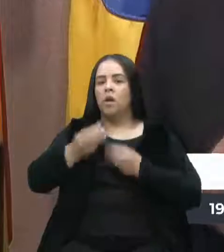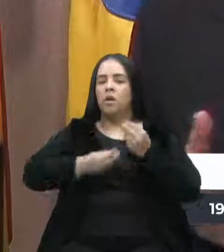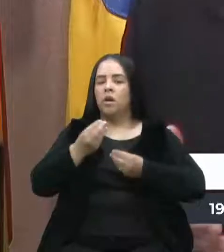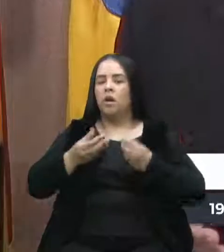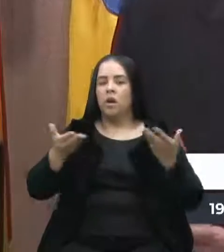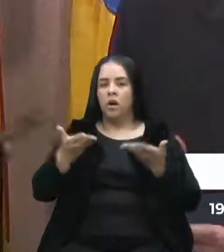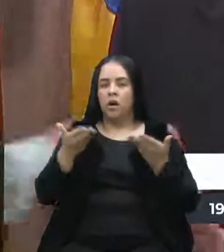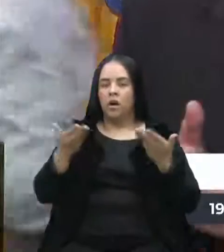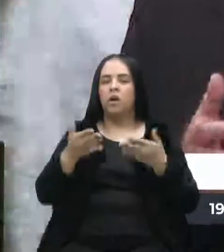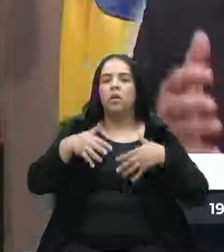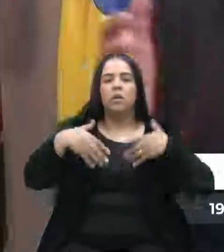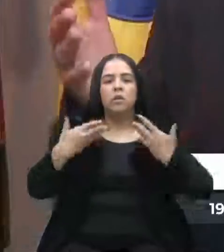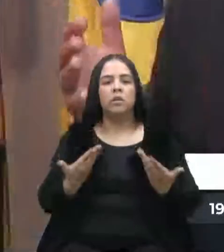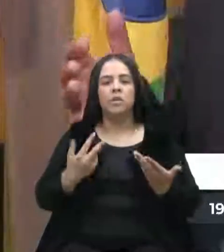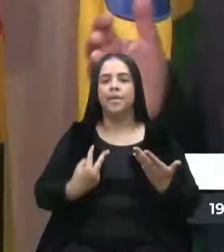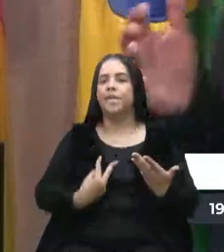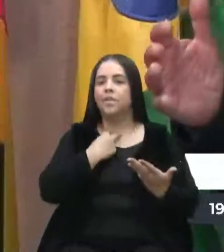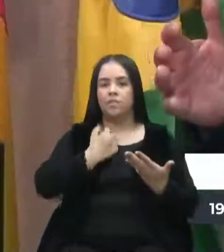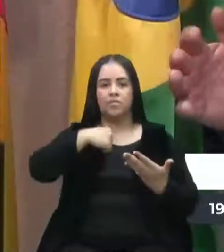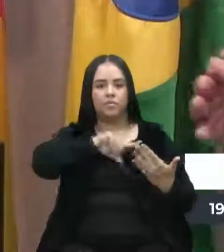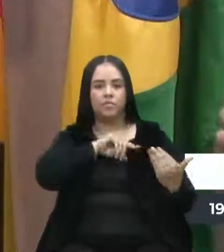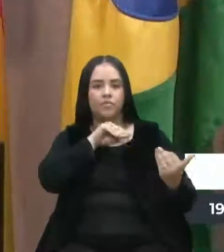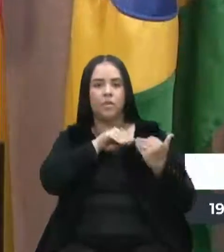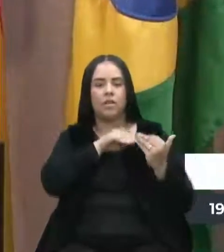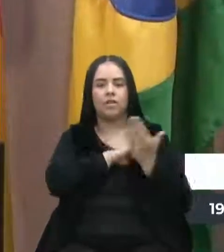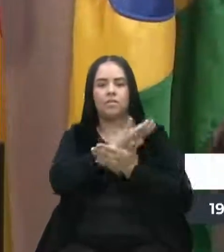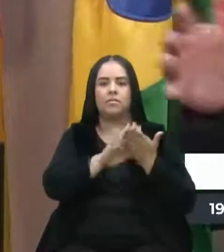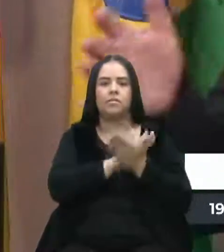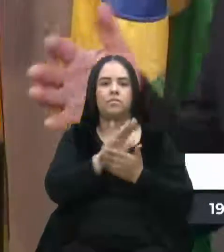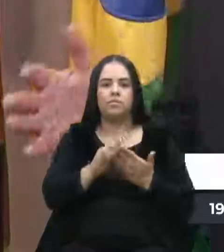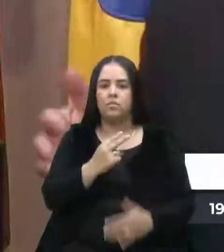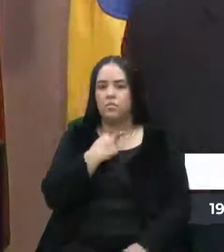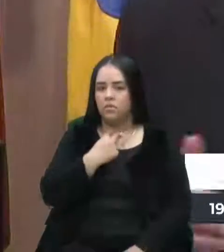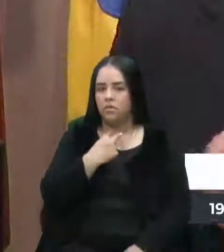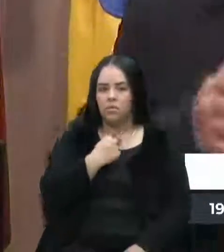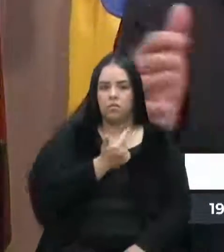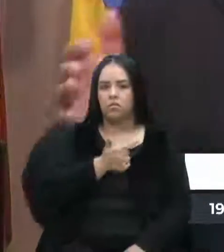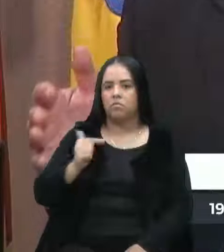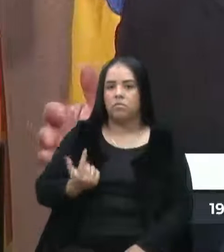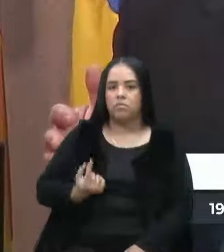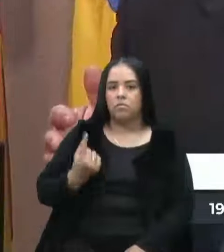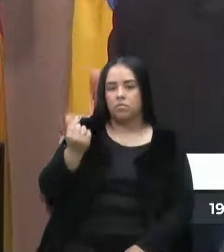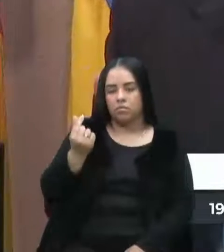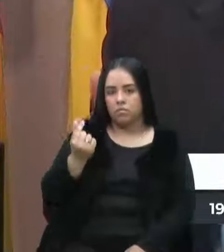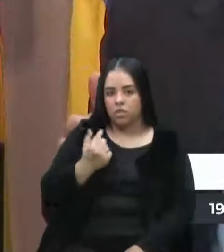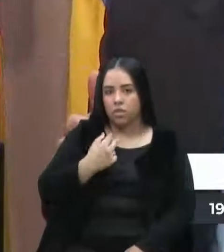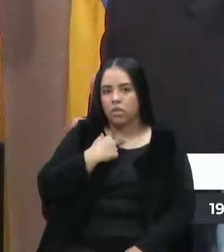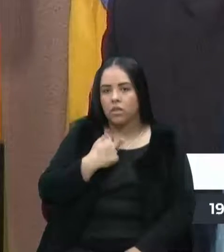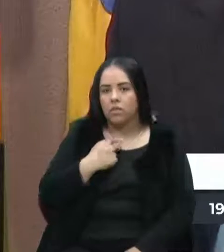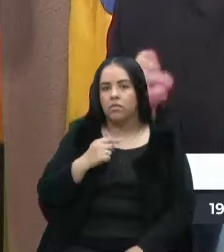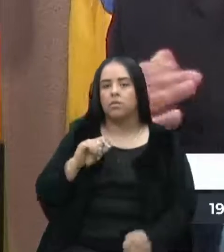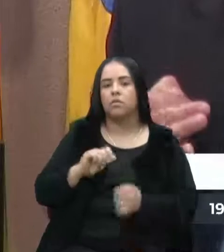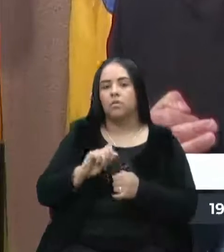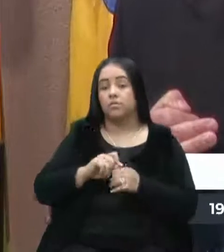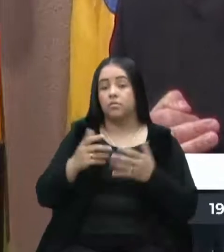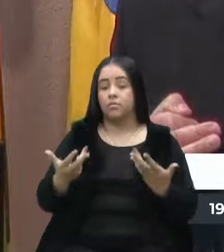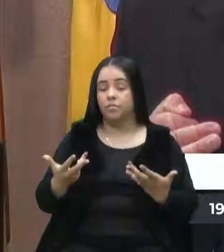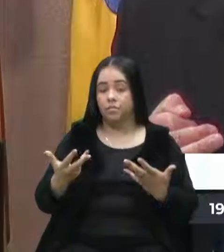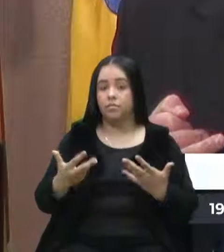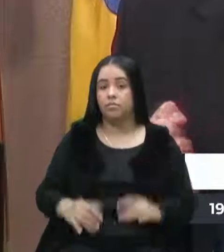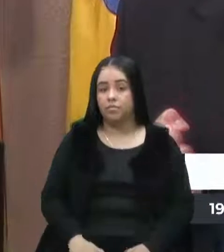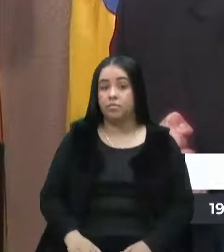está então não dá para gente concordar que nada dá nada é possível nada tem dinheiro e não dá para fazer as coisas então tá